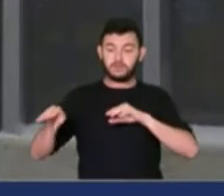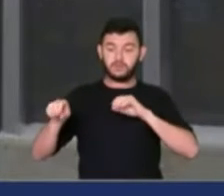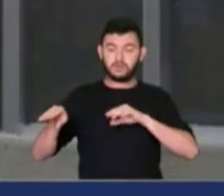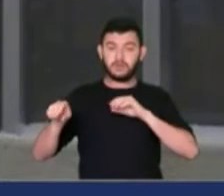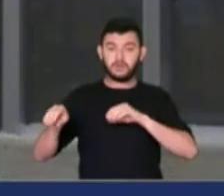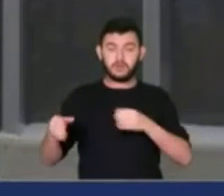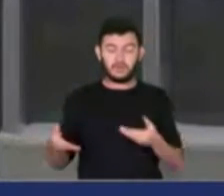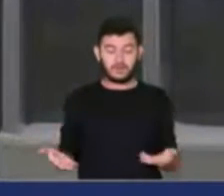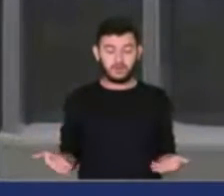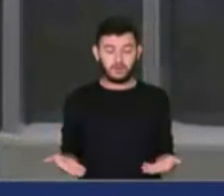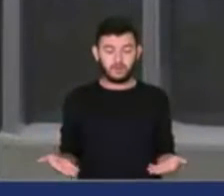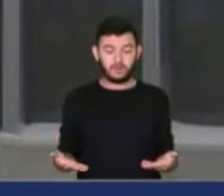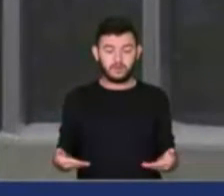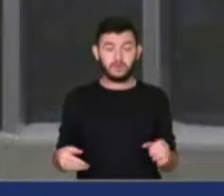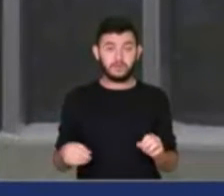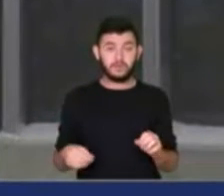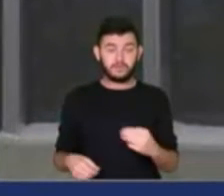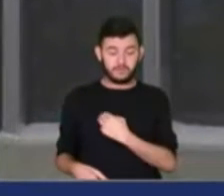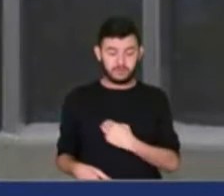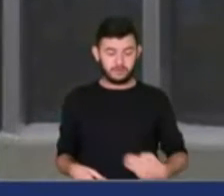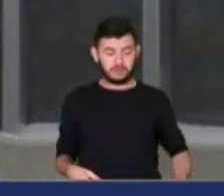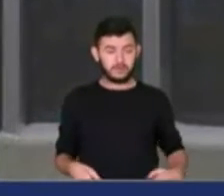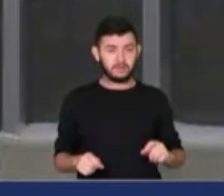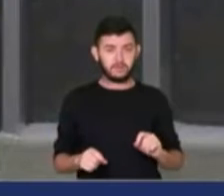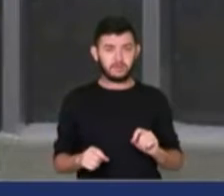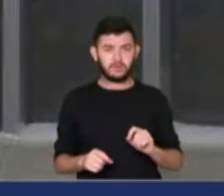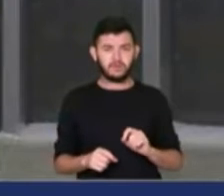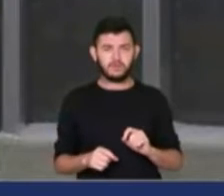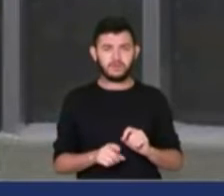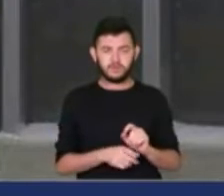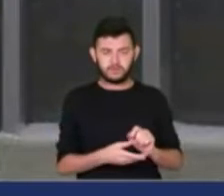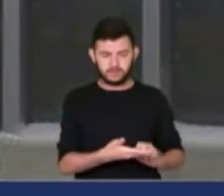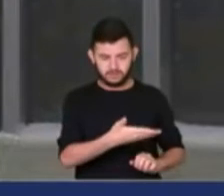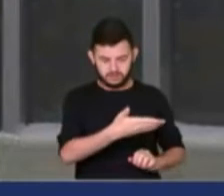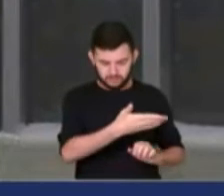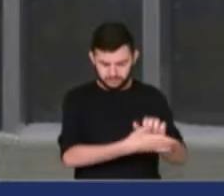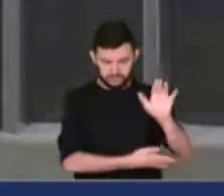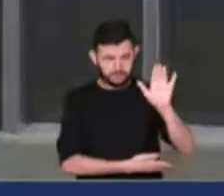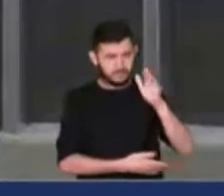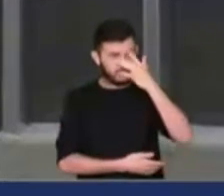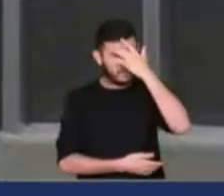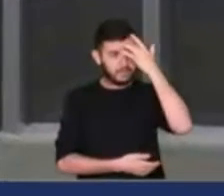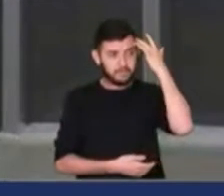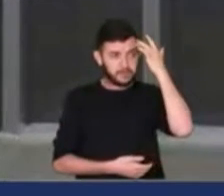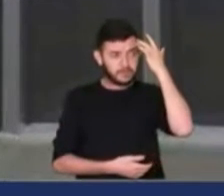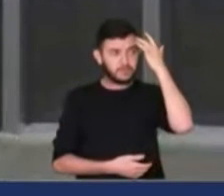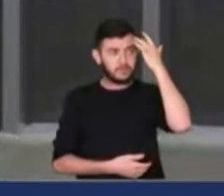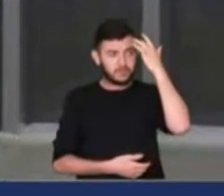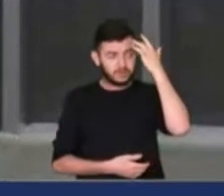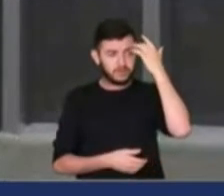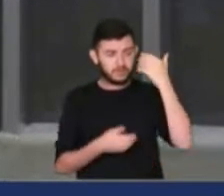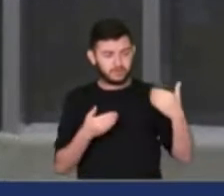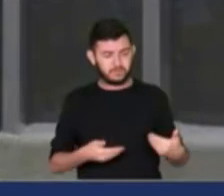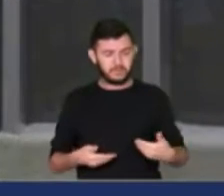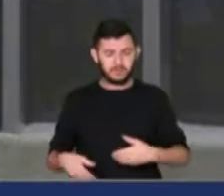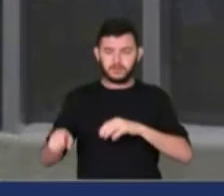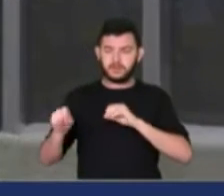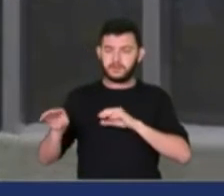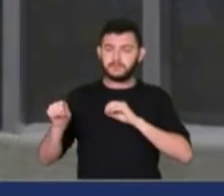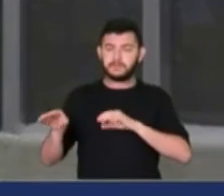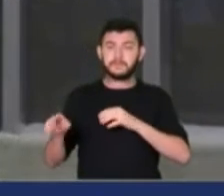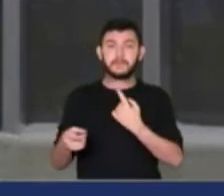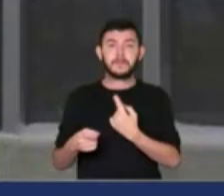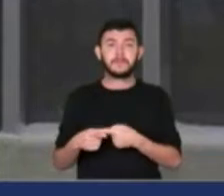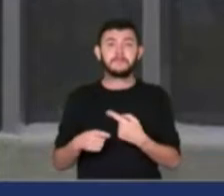embora uma pessoa que está no Ministério da Educação porque recebeu uma moto dos